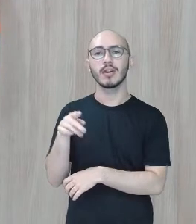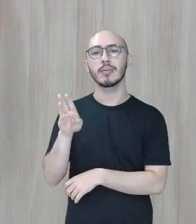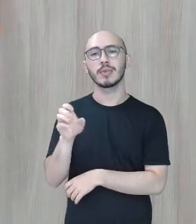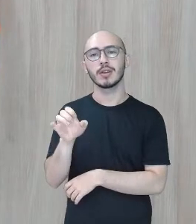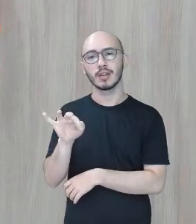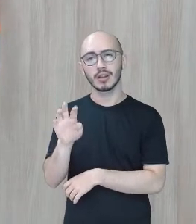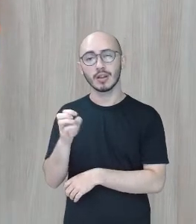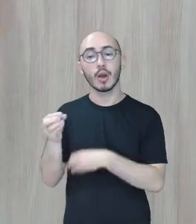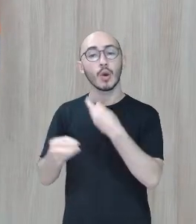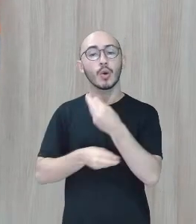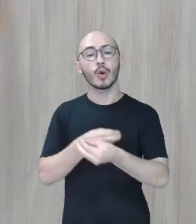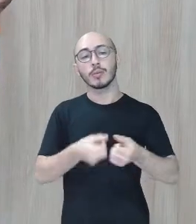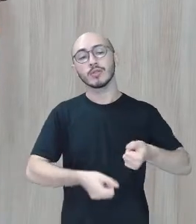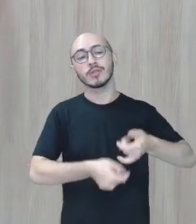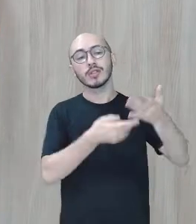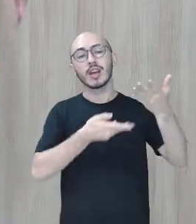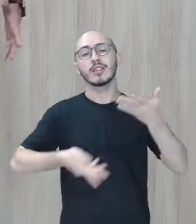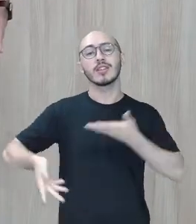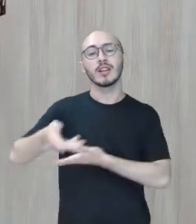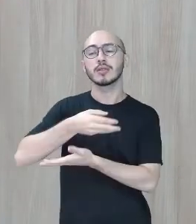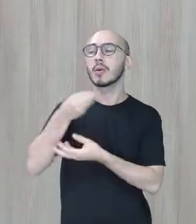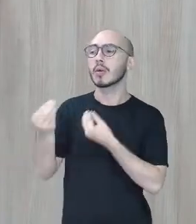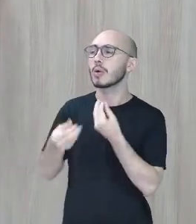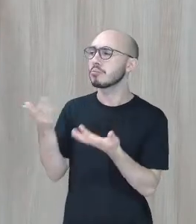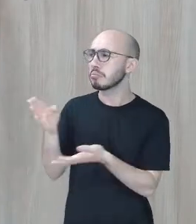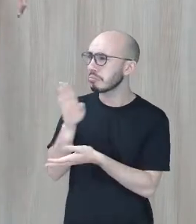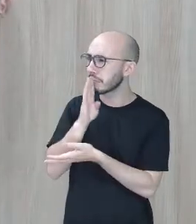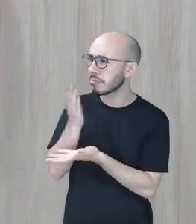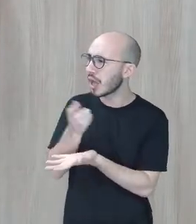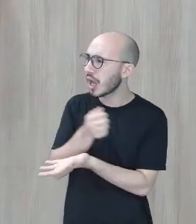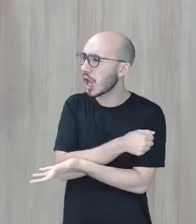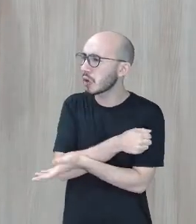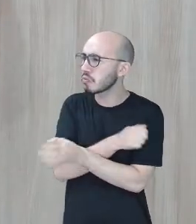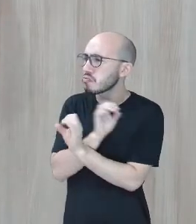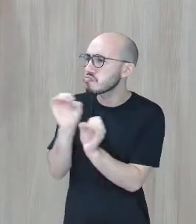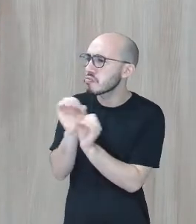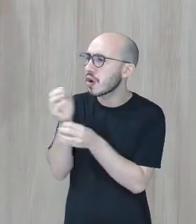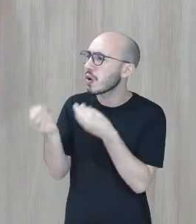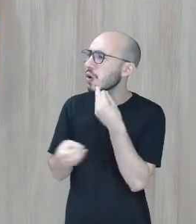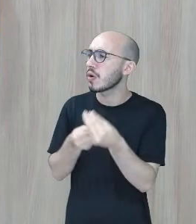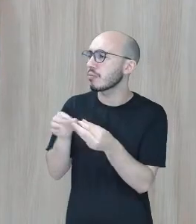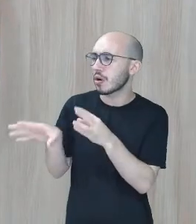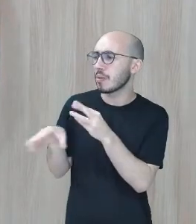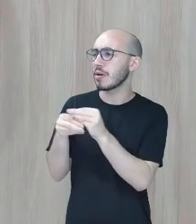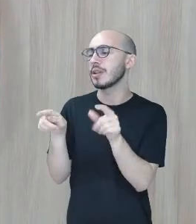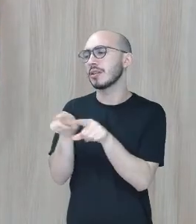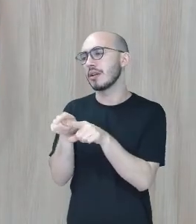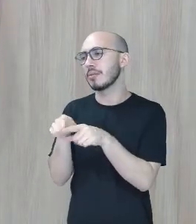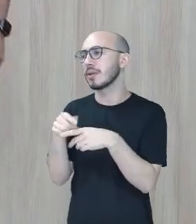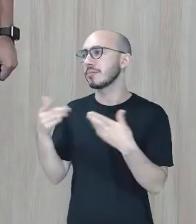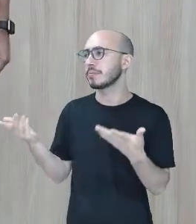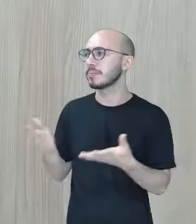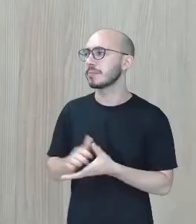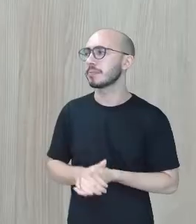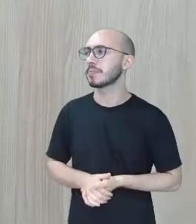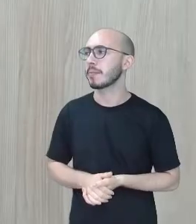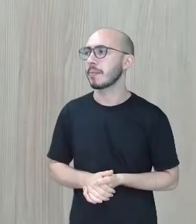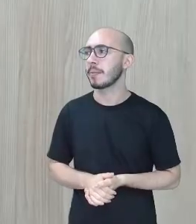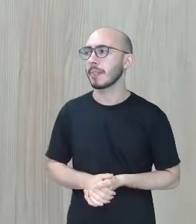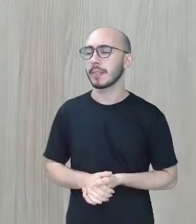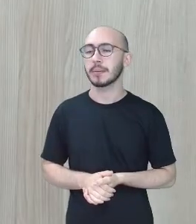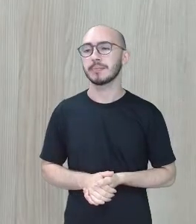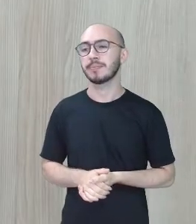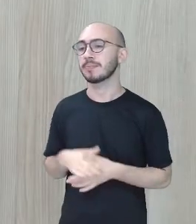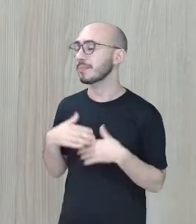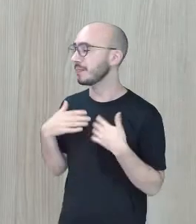ela ver como é que está a movimentação aí no chat. Estão caladinhos hoje, não estão falando nada, e fazer suas colocações relacionadas aí ao tema.